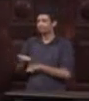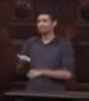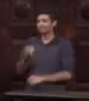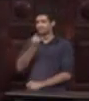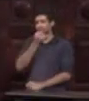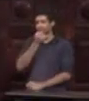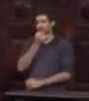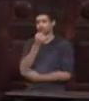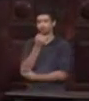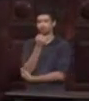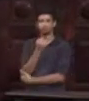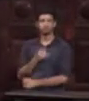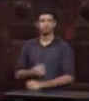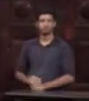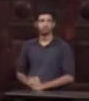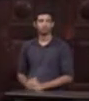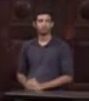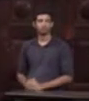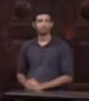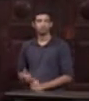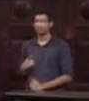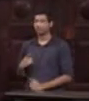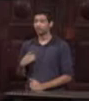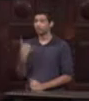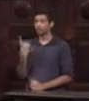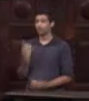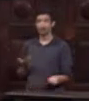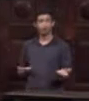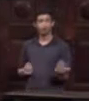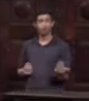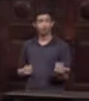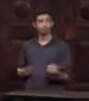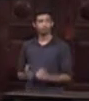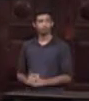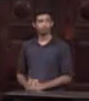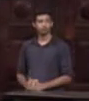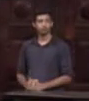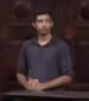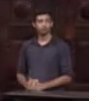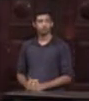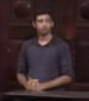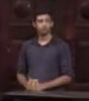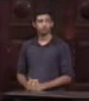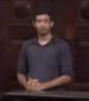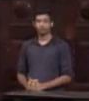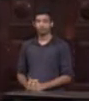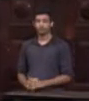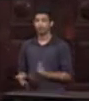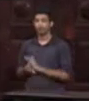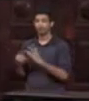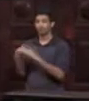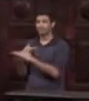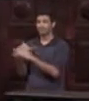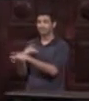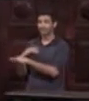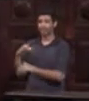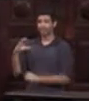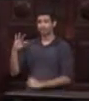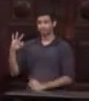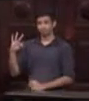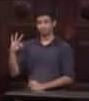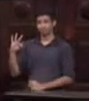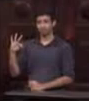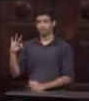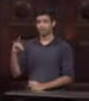lamentavelmente, nós tivemos um jovem oriundo da cidade de Vossa Excelência de Cabo Frio, na sua